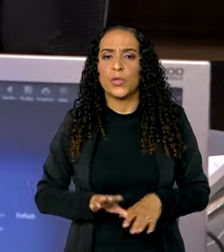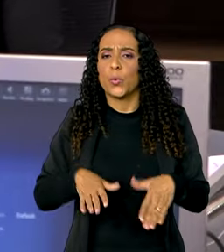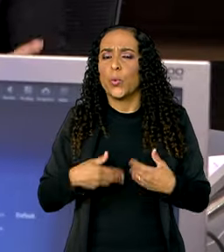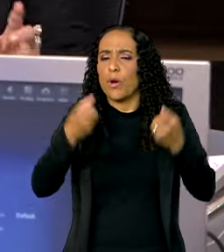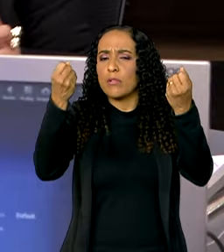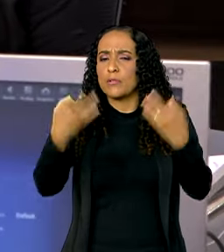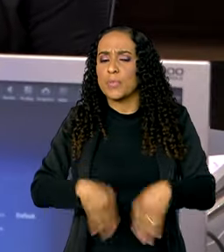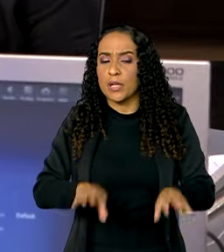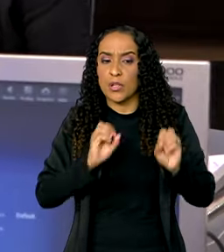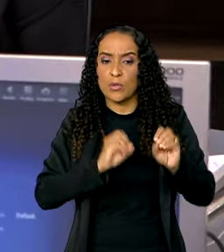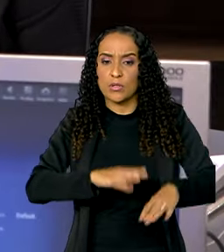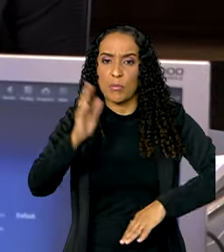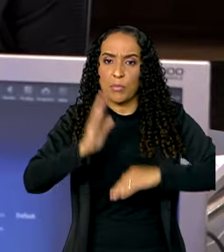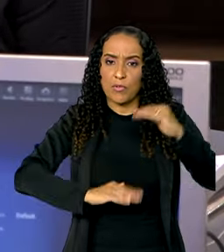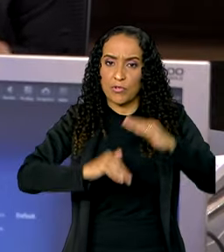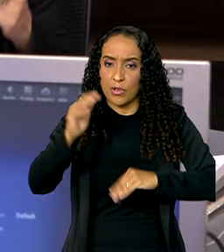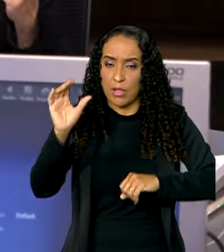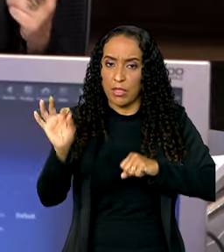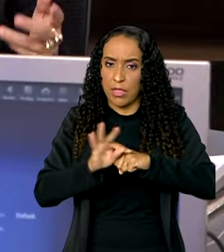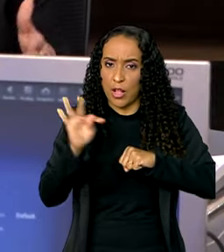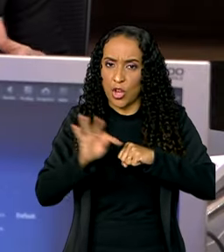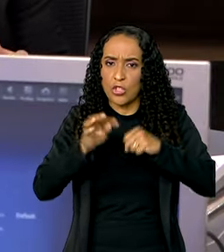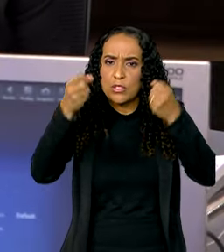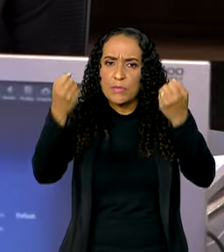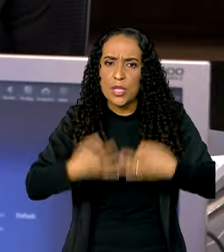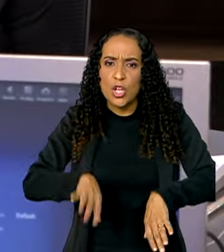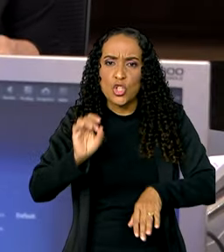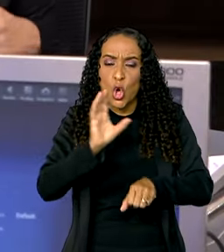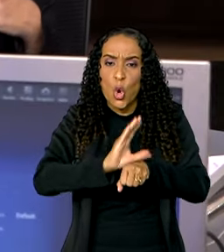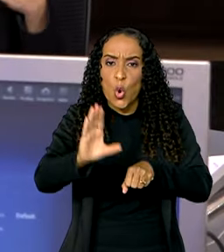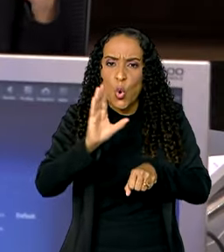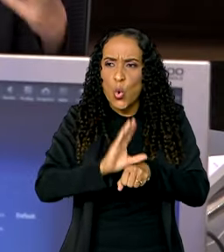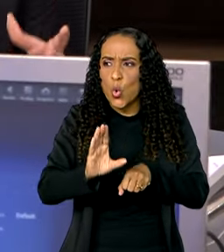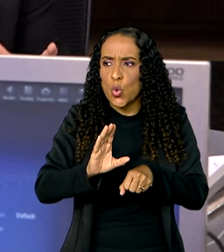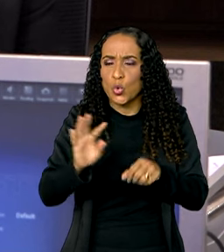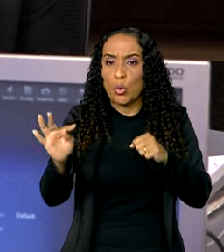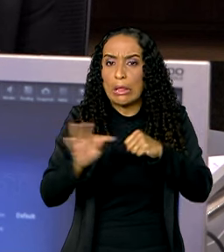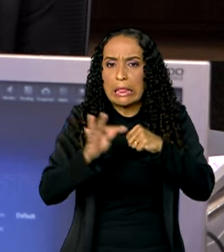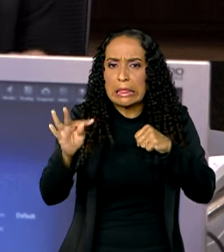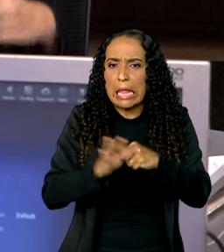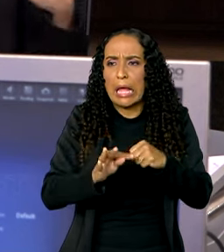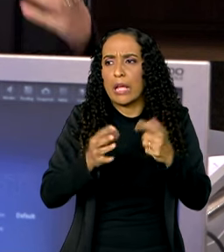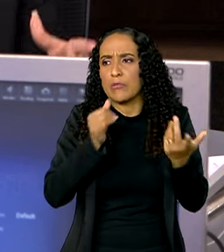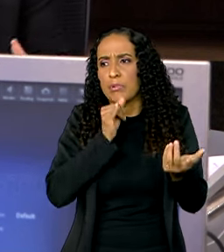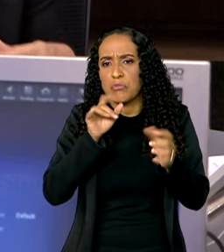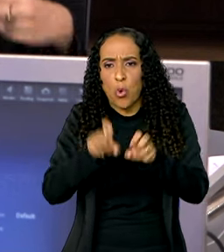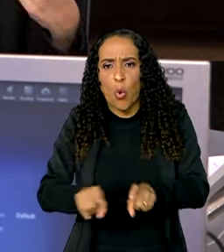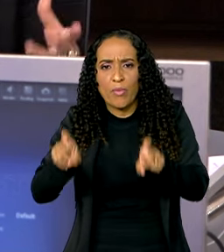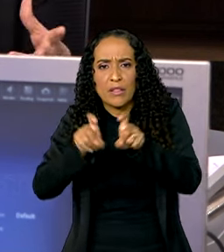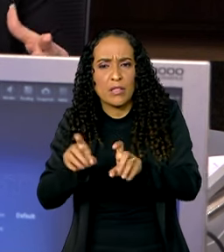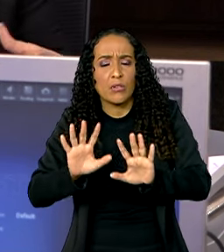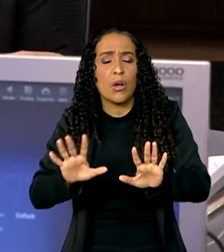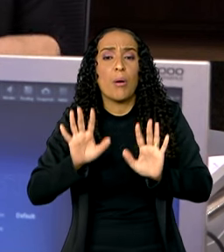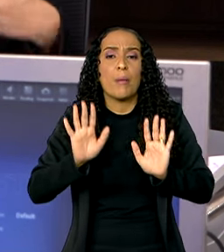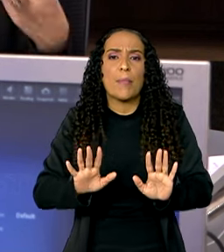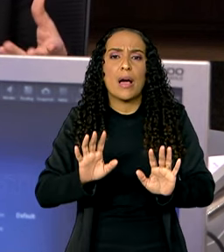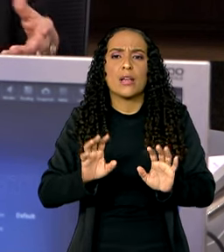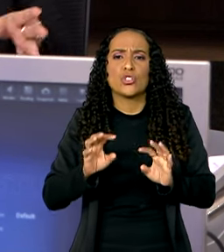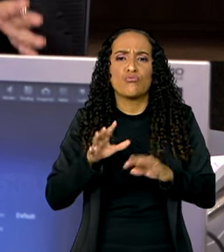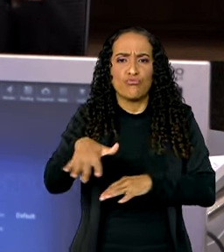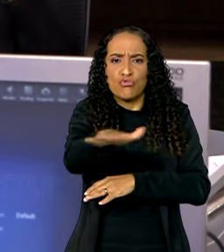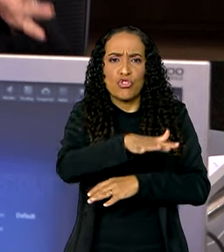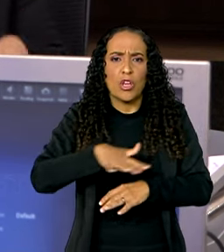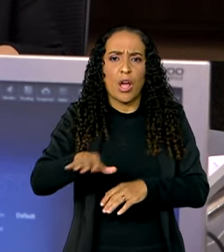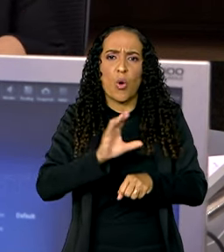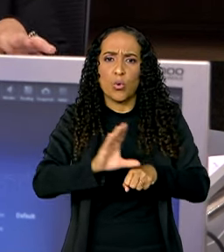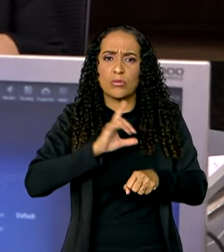gente fala em educação profissional e tecnológica a gente tá falando não só de cursos de técnicos como computação tudo mais a gente tá falando de cursos